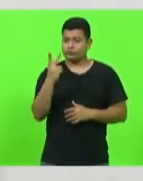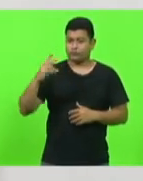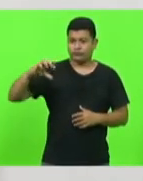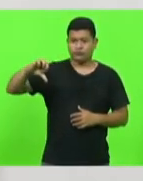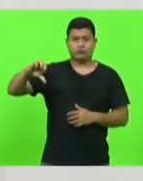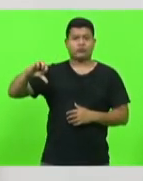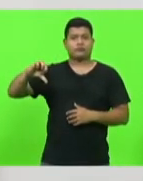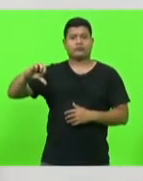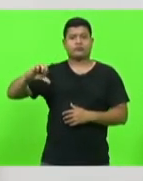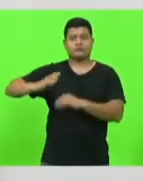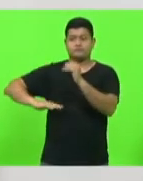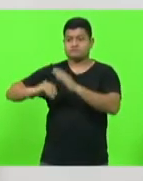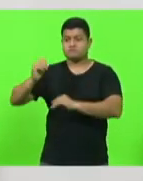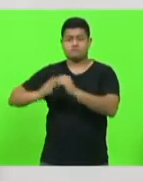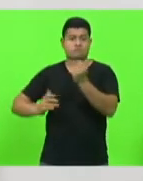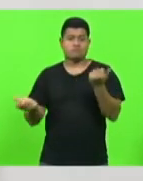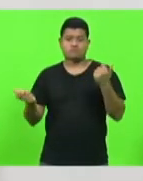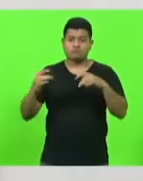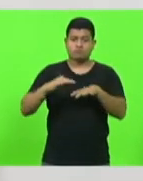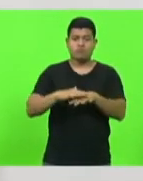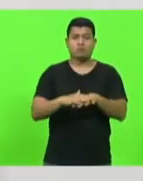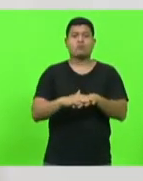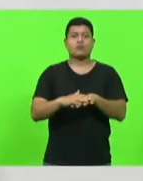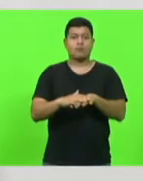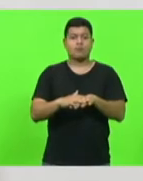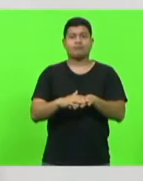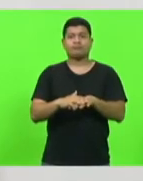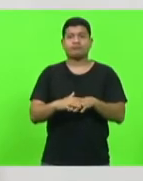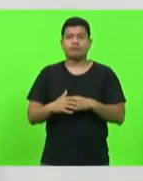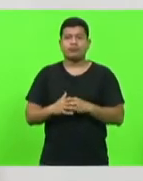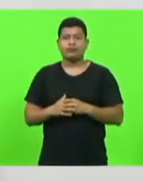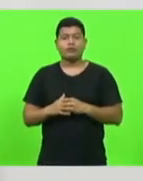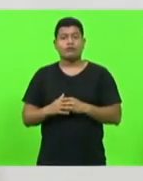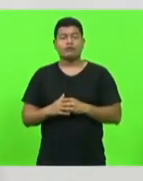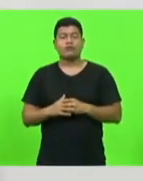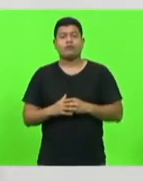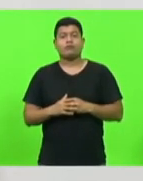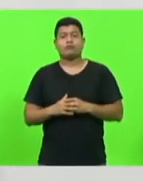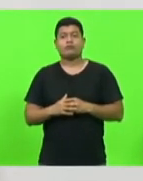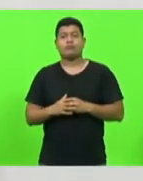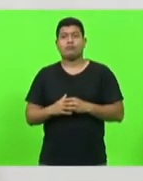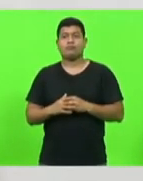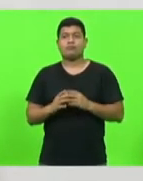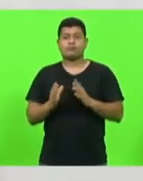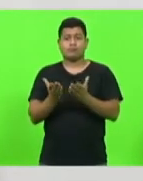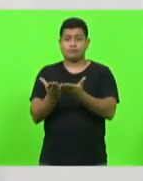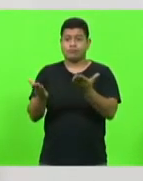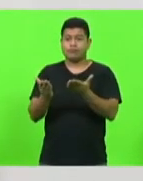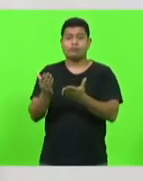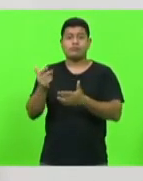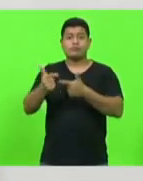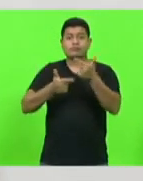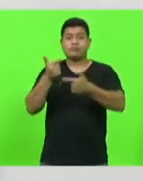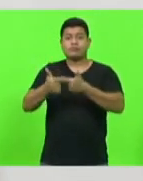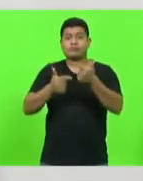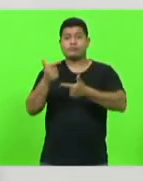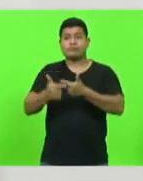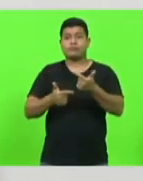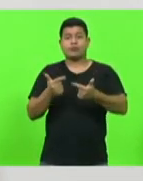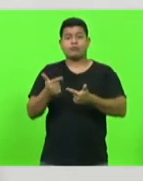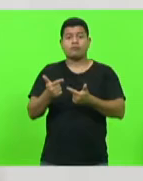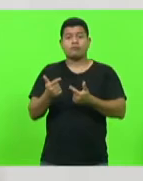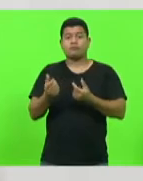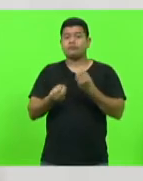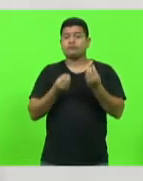integrativas e complementares. As práticas integrativas e complementares, elas trabalham a pessoa como um